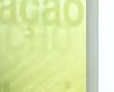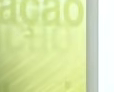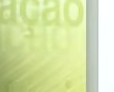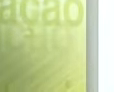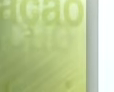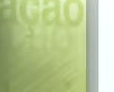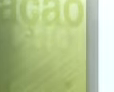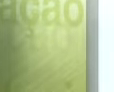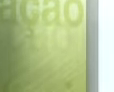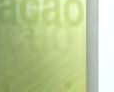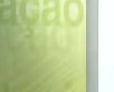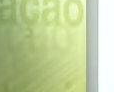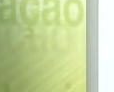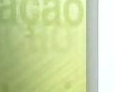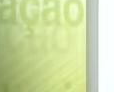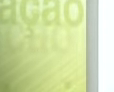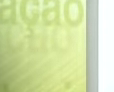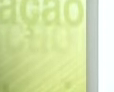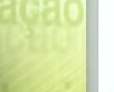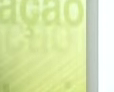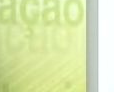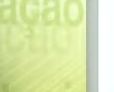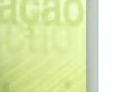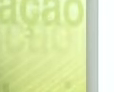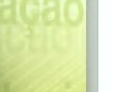a terceira.